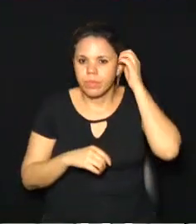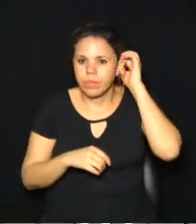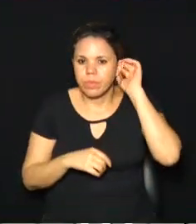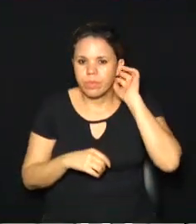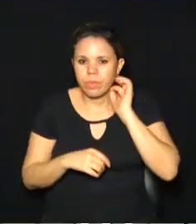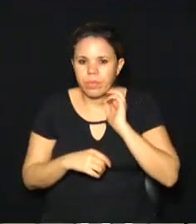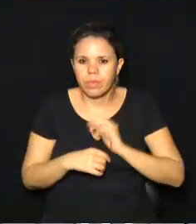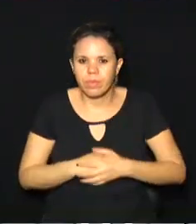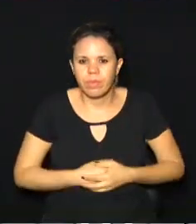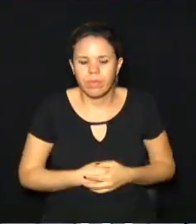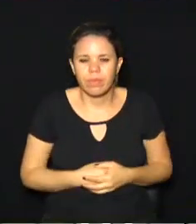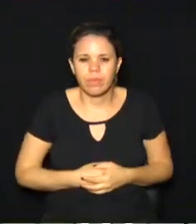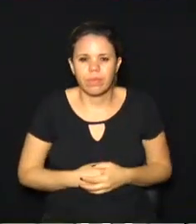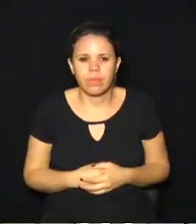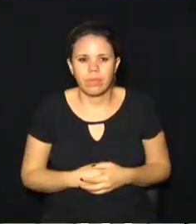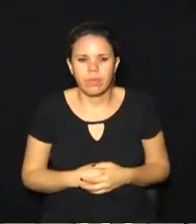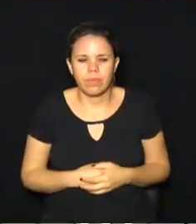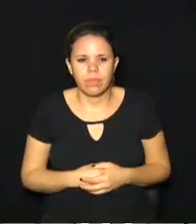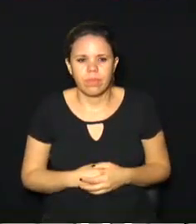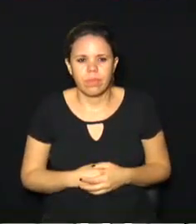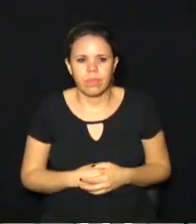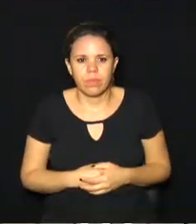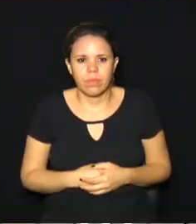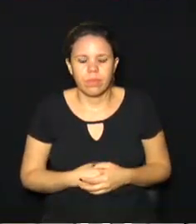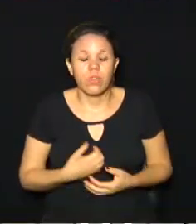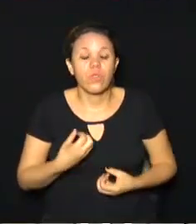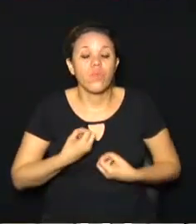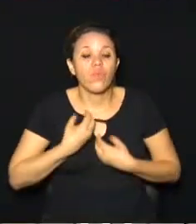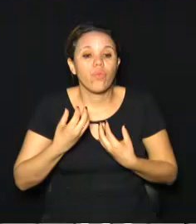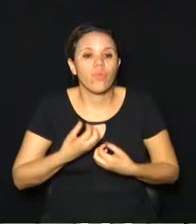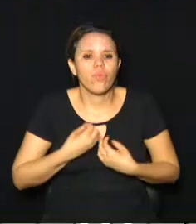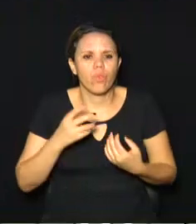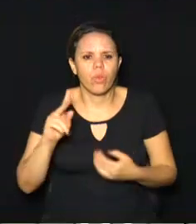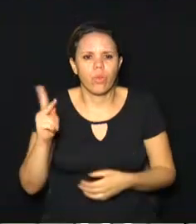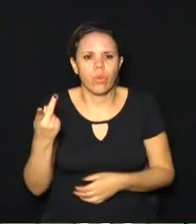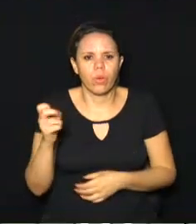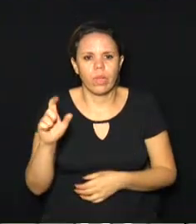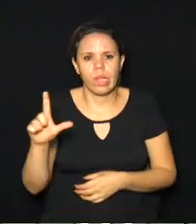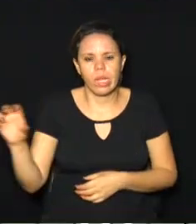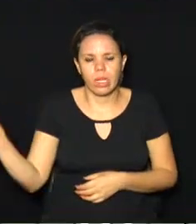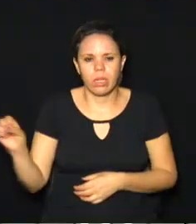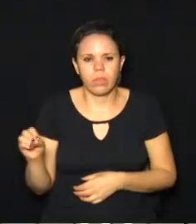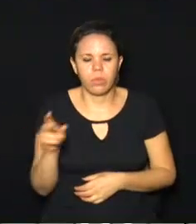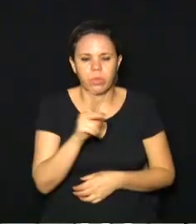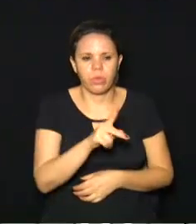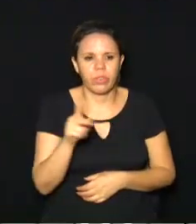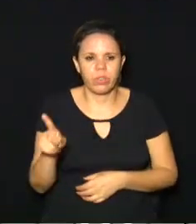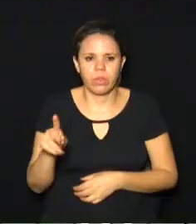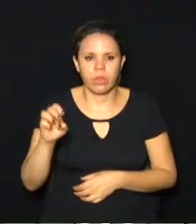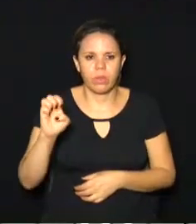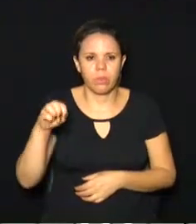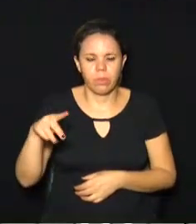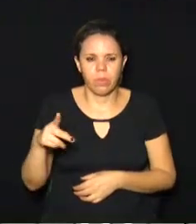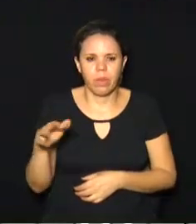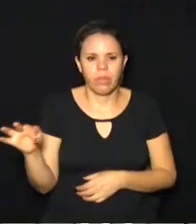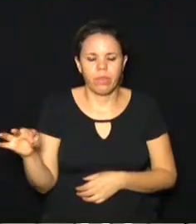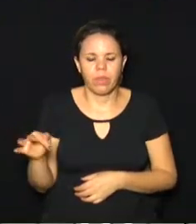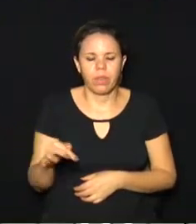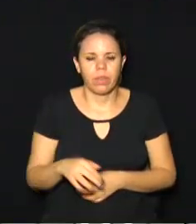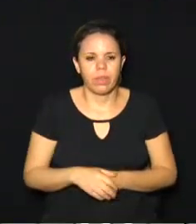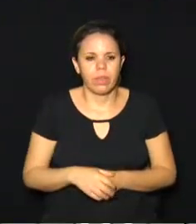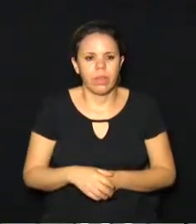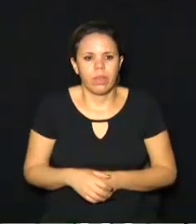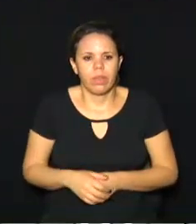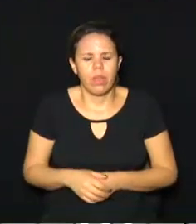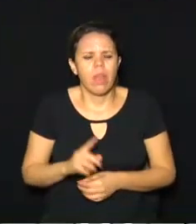Vamos lá. A questão, por exemplo, de informação. O Hélio, professor da MF Zeferino Vaz. Gostaria muito de saber